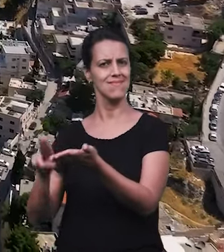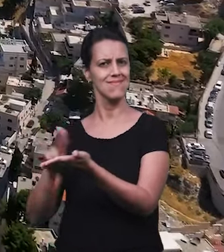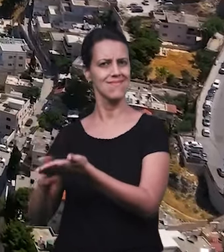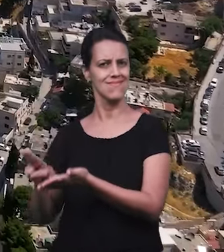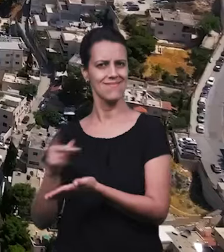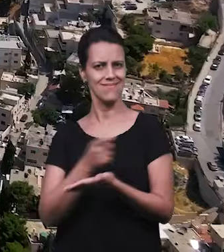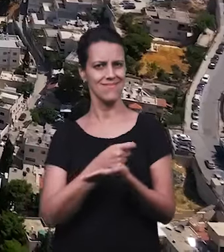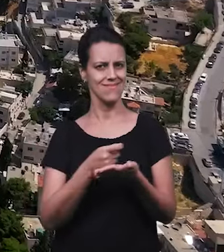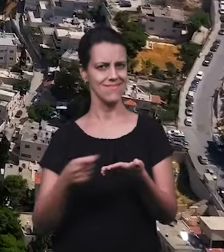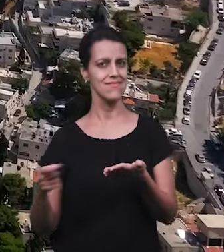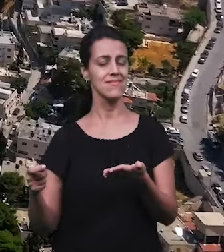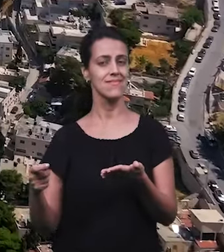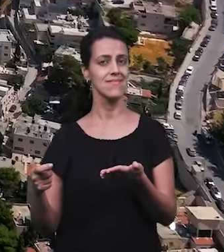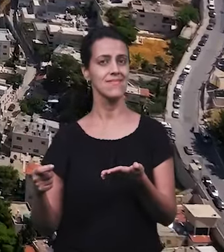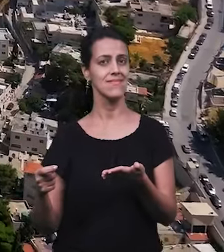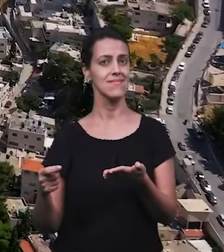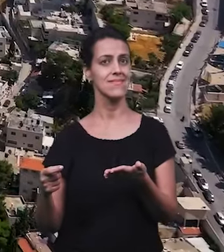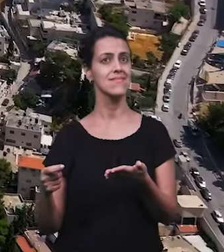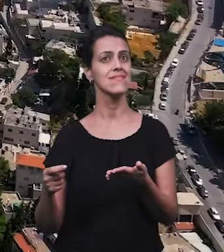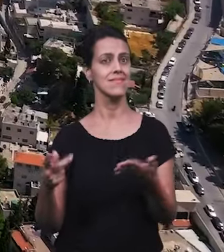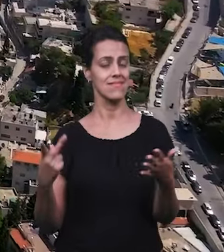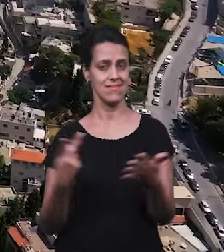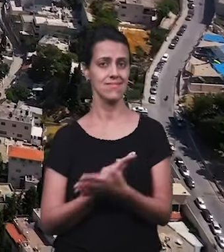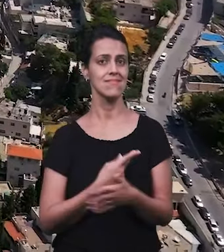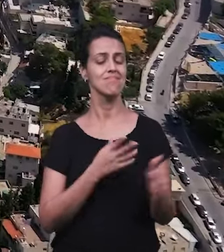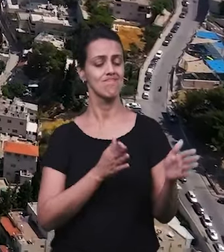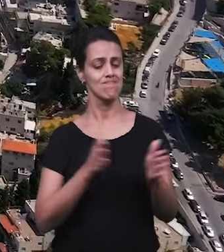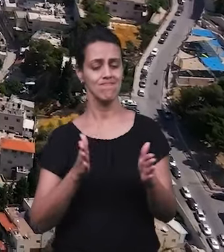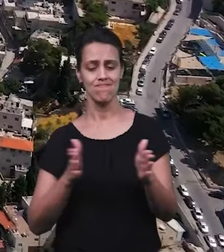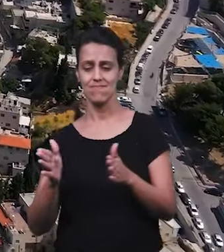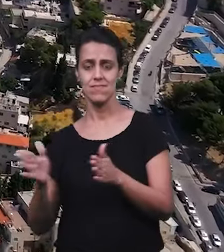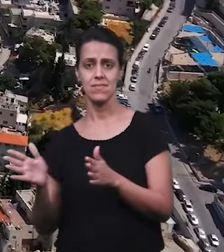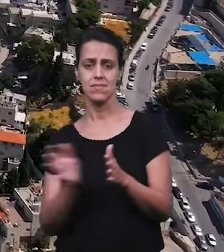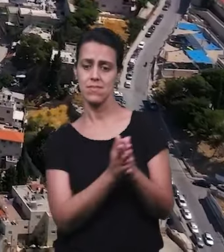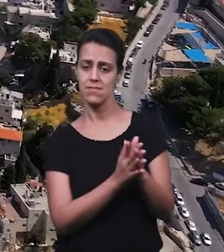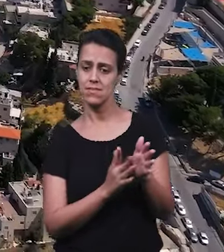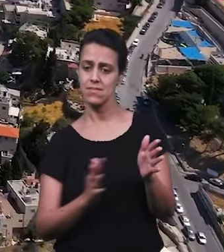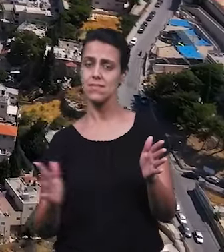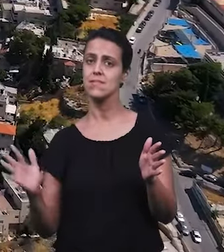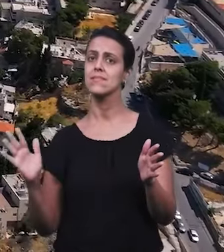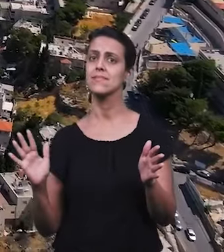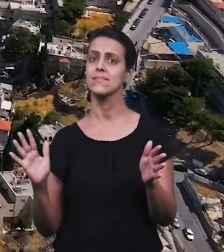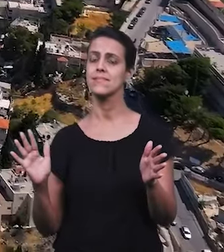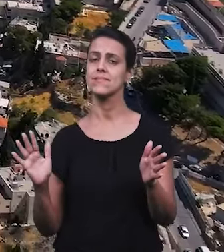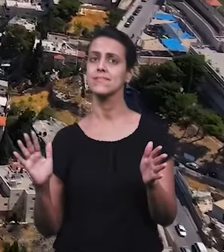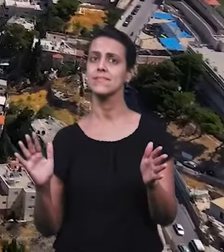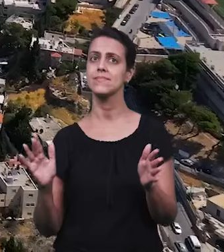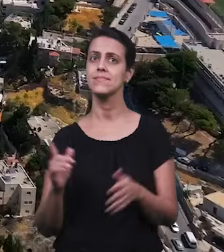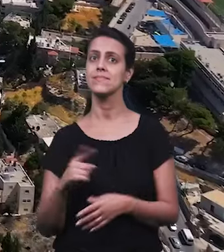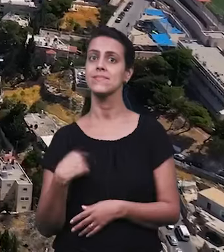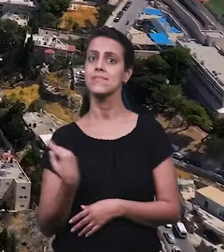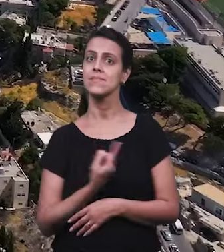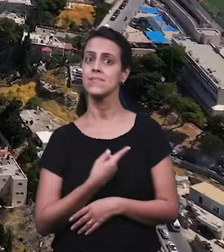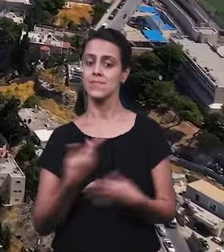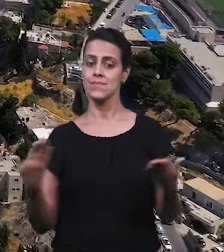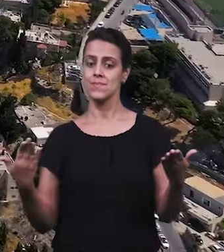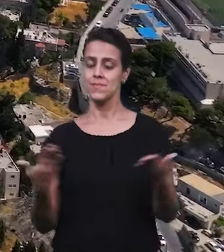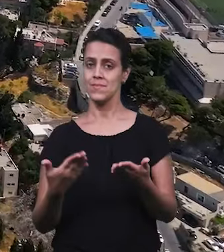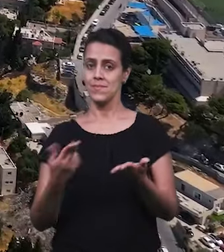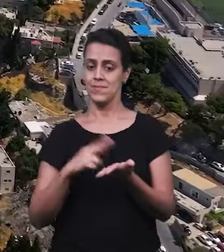vividas em todas as épocas com sinais. E a carta que nós vamos